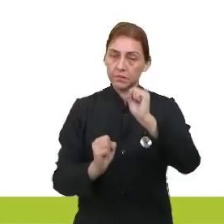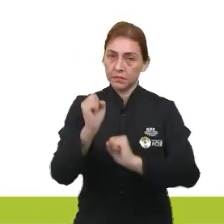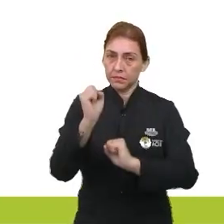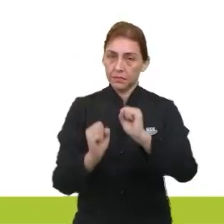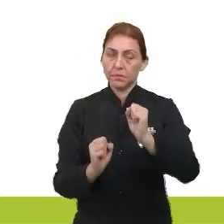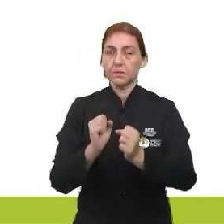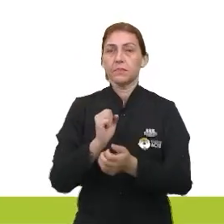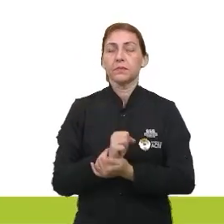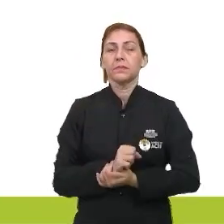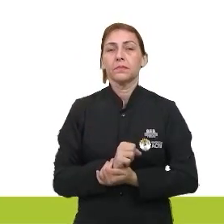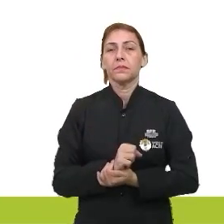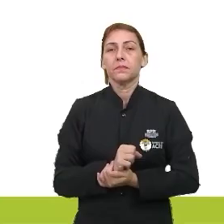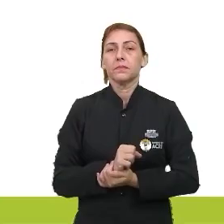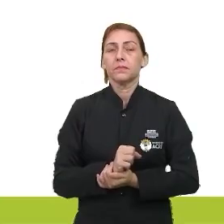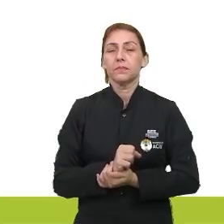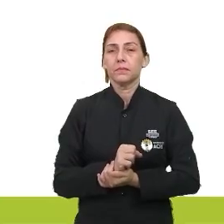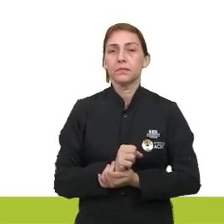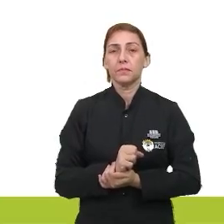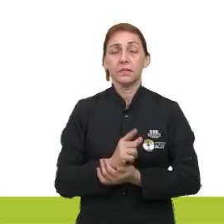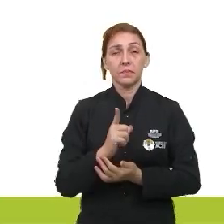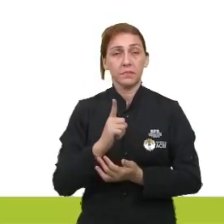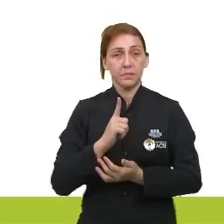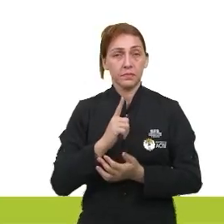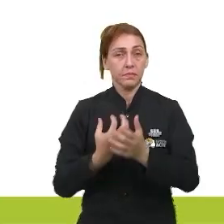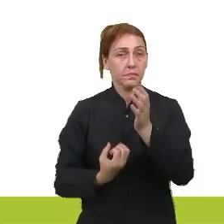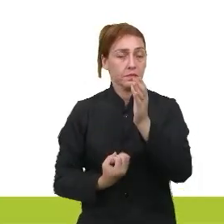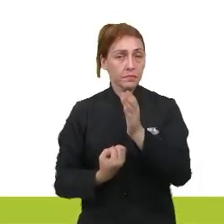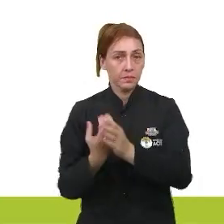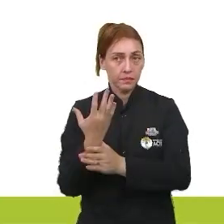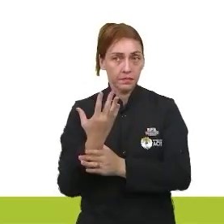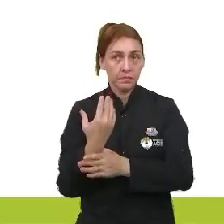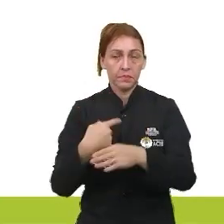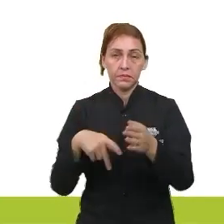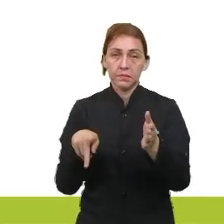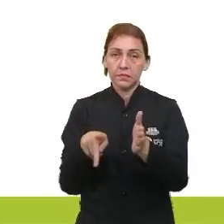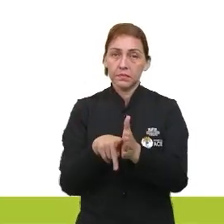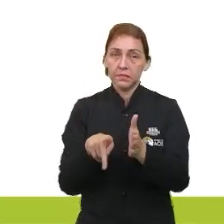Industrial. Nela, a produção está